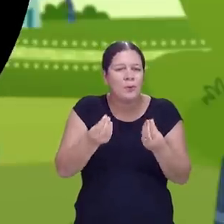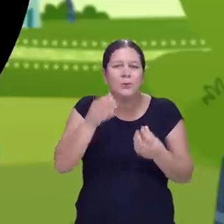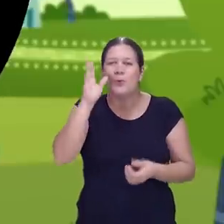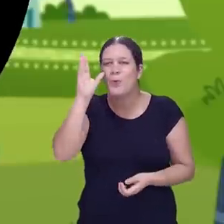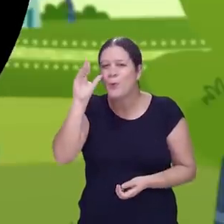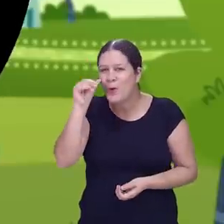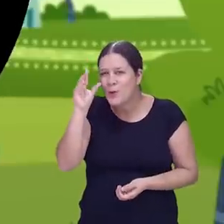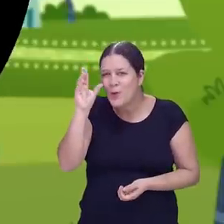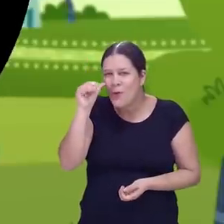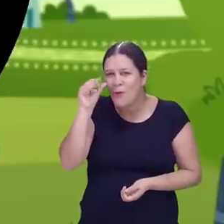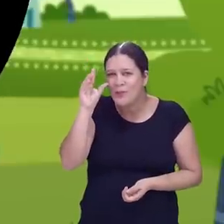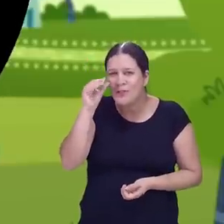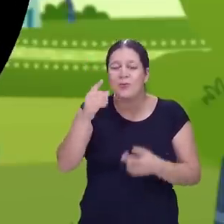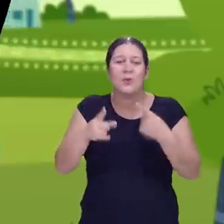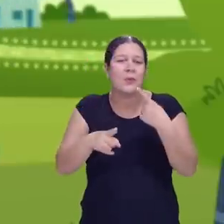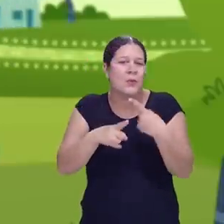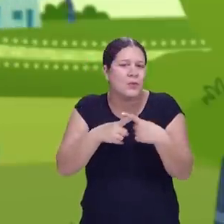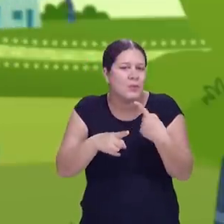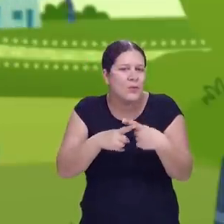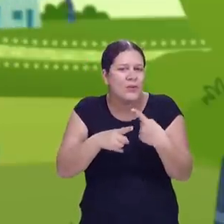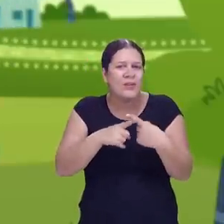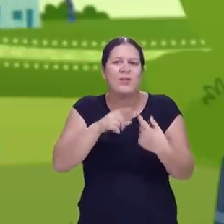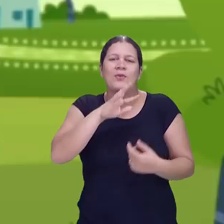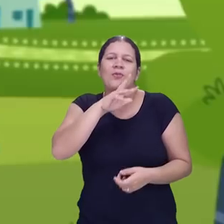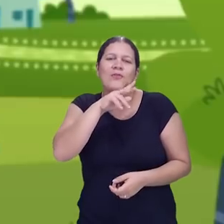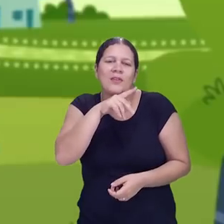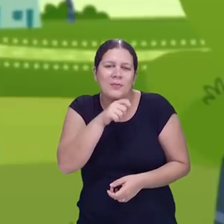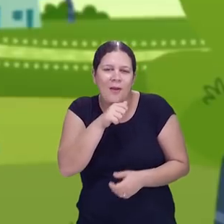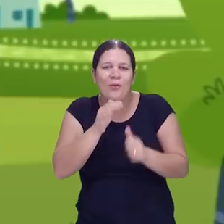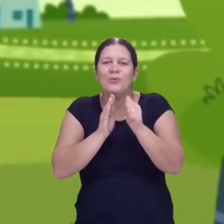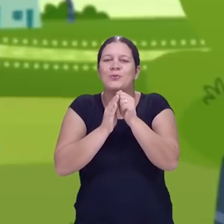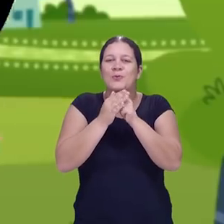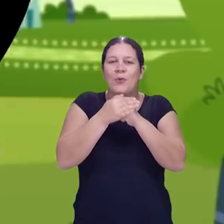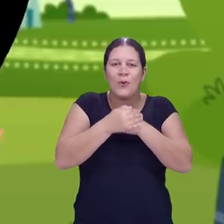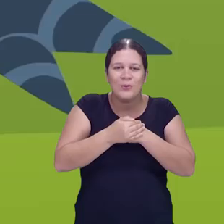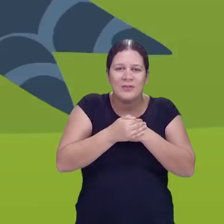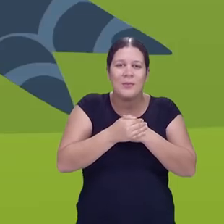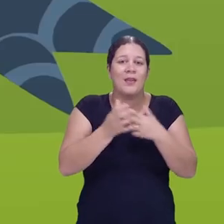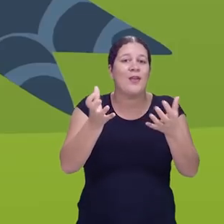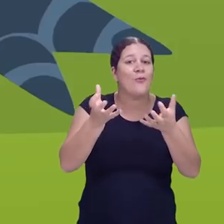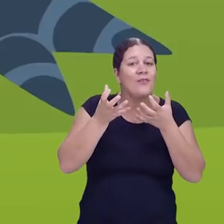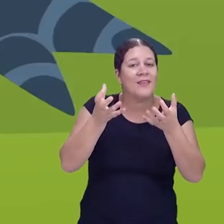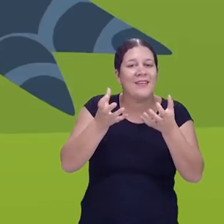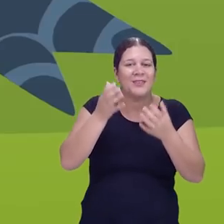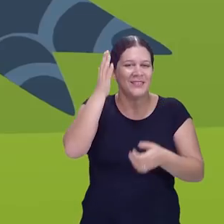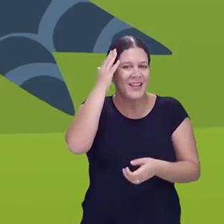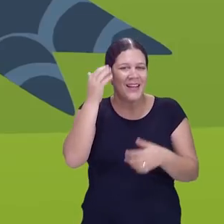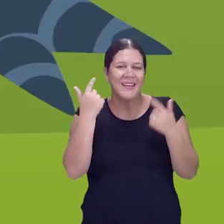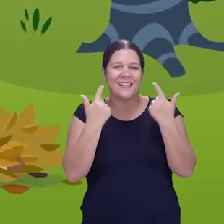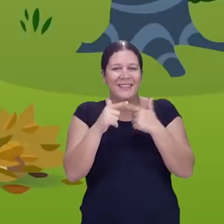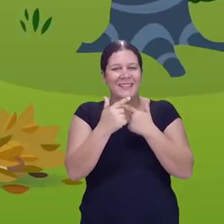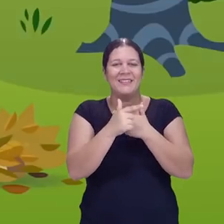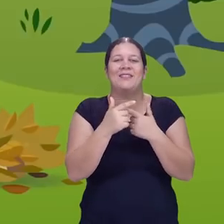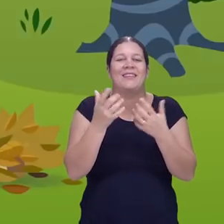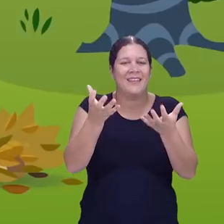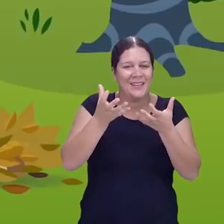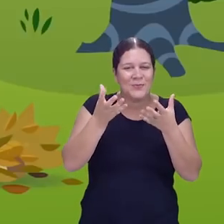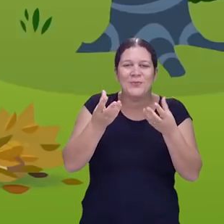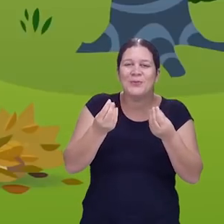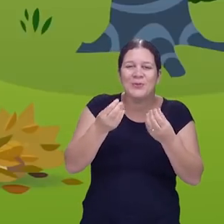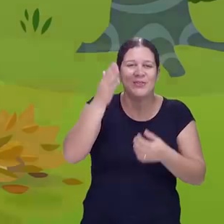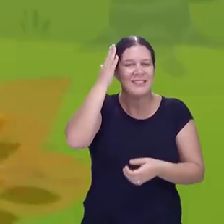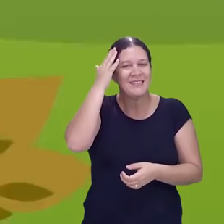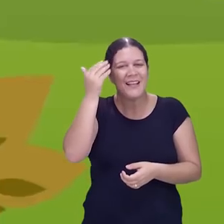Muito curioso. Por que será que os animais se camuflam, hein? Eu quero saber. Eu quero